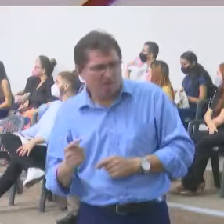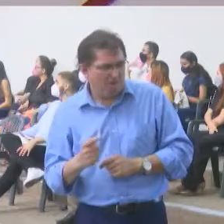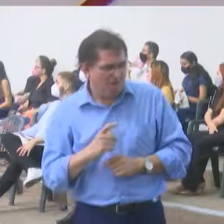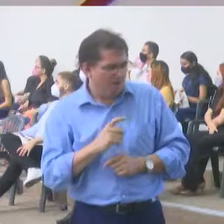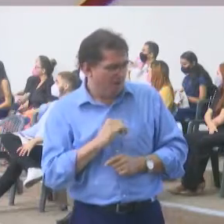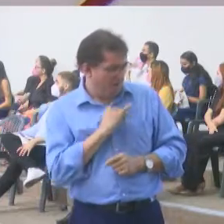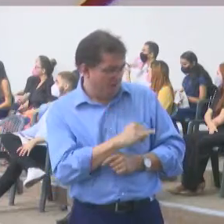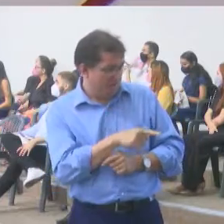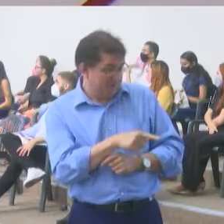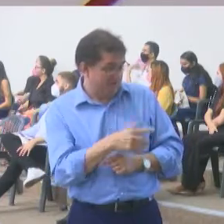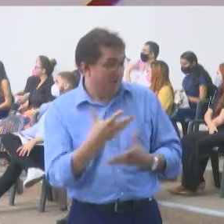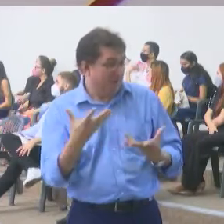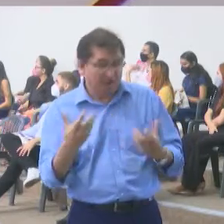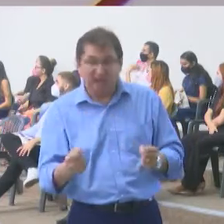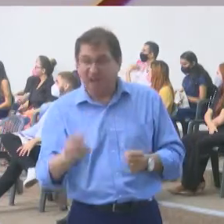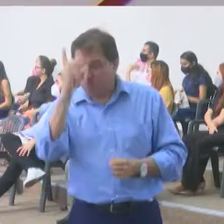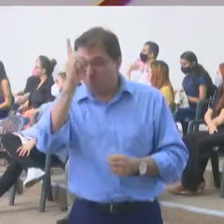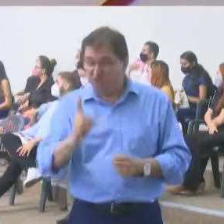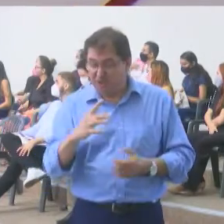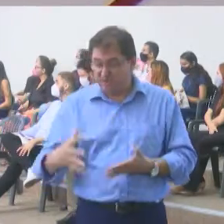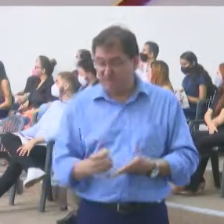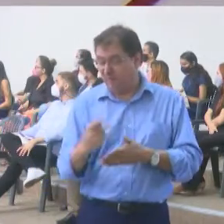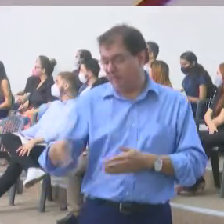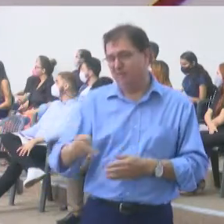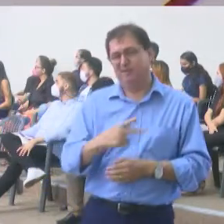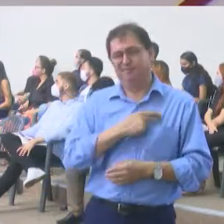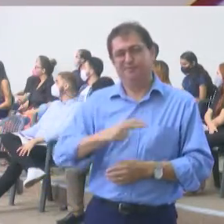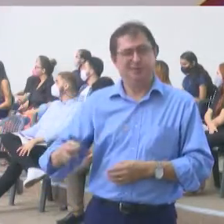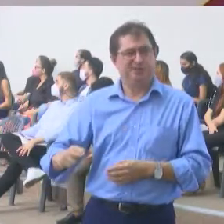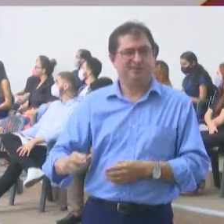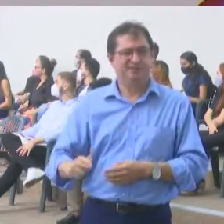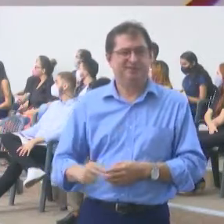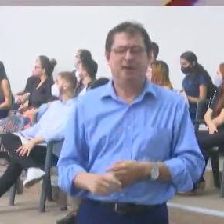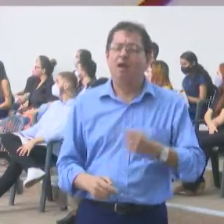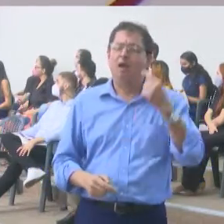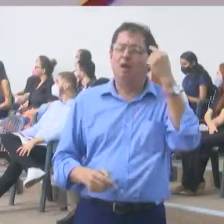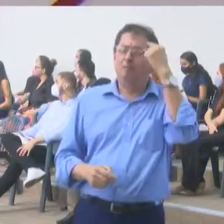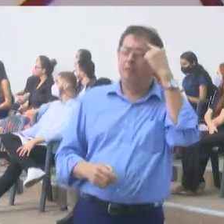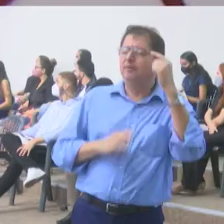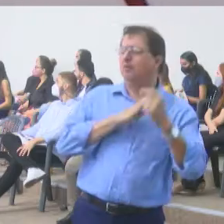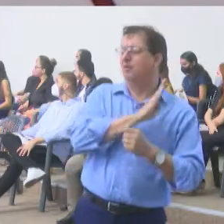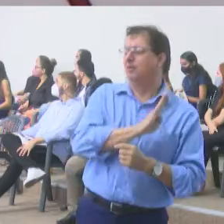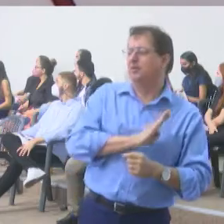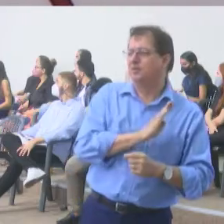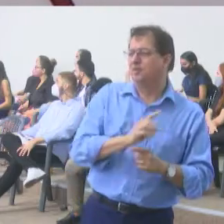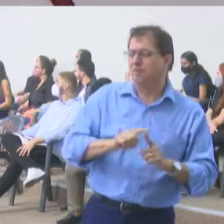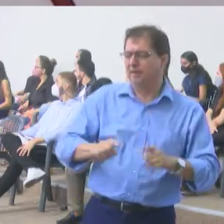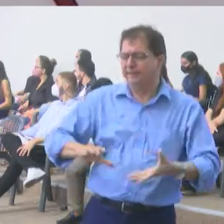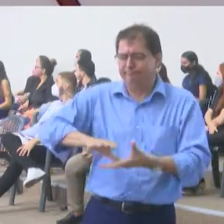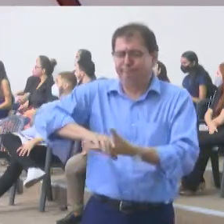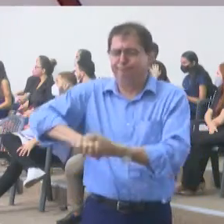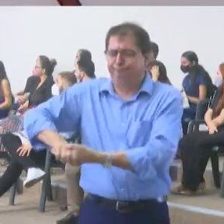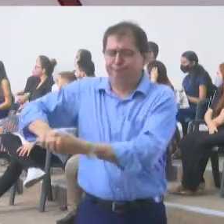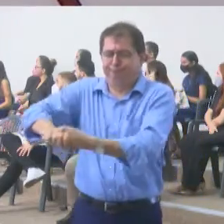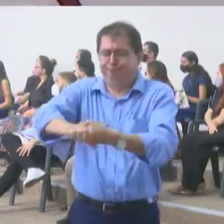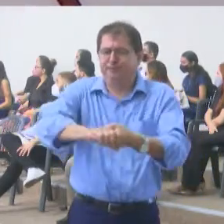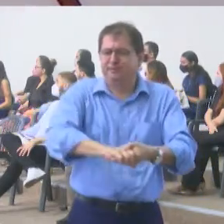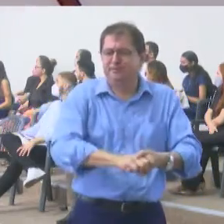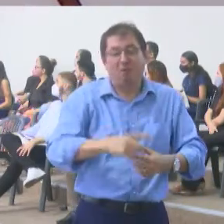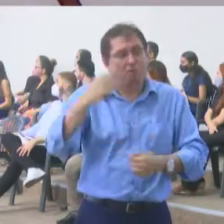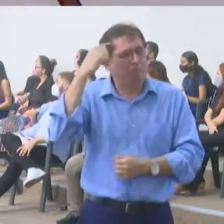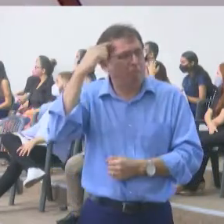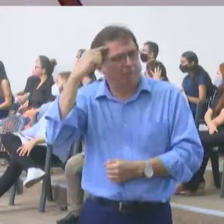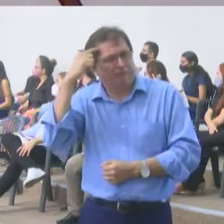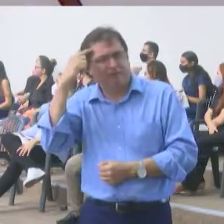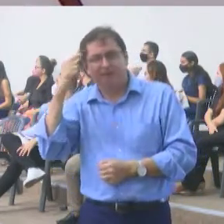vou exercer o direito de resgate. E aqui Boaz está pensando, ao invés dele andar no horizonte, de mãos dadas, o sol se pondo, terminando o filme com